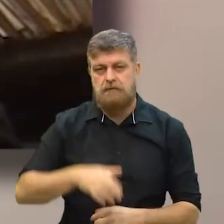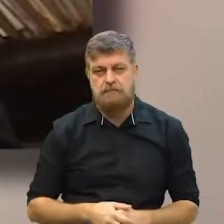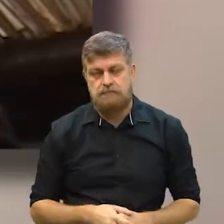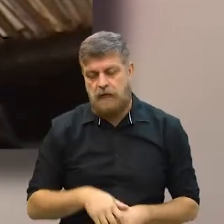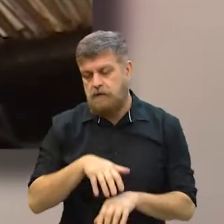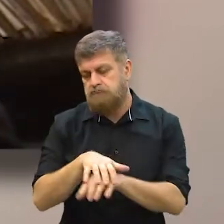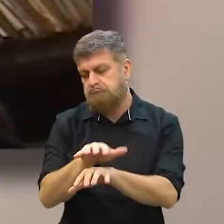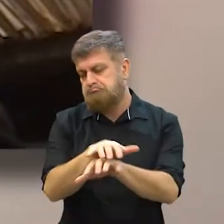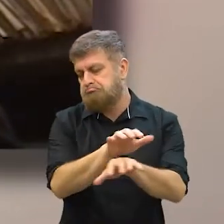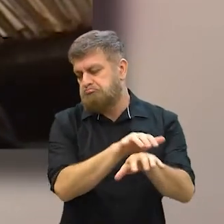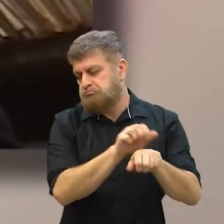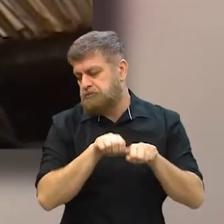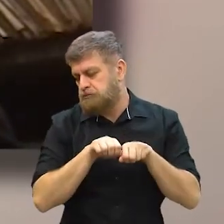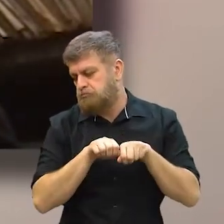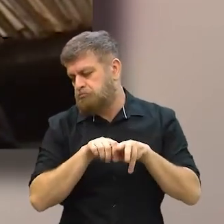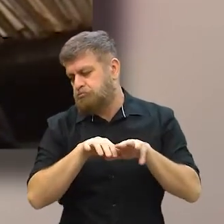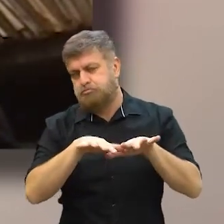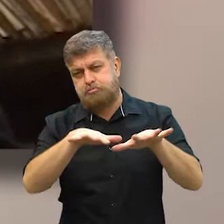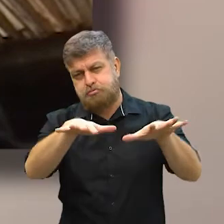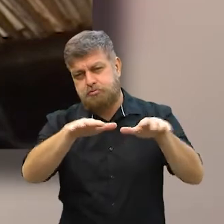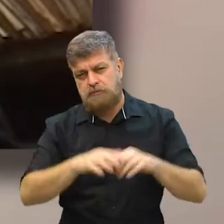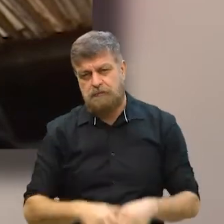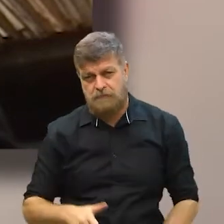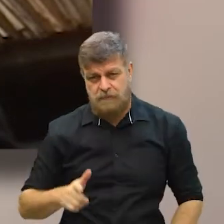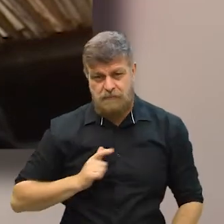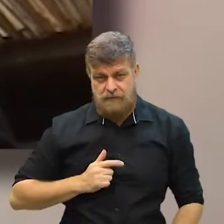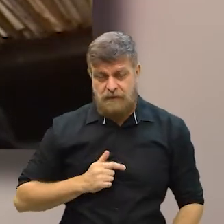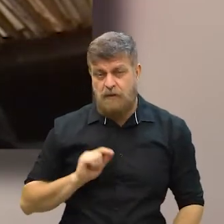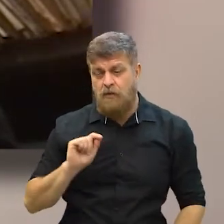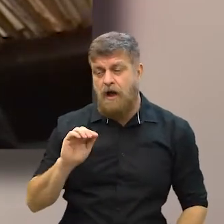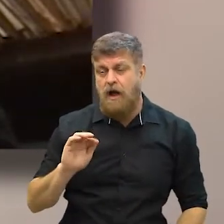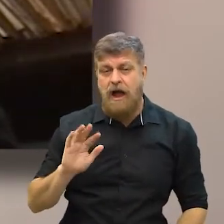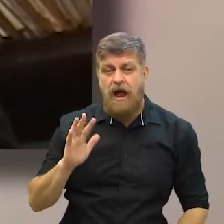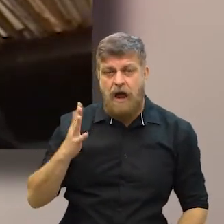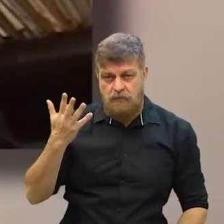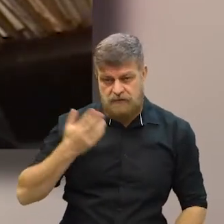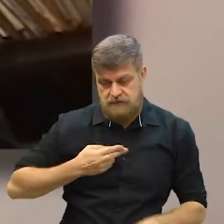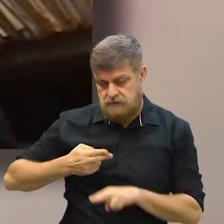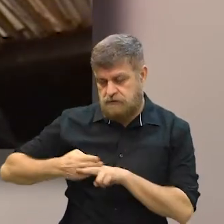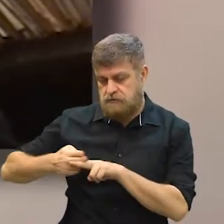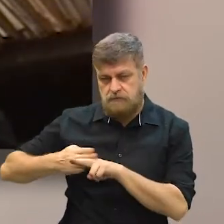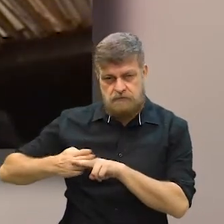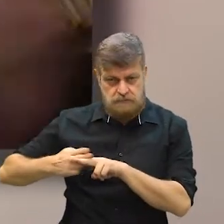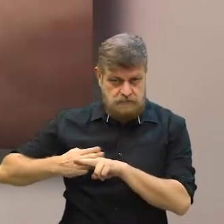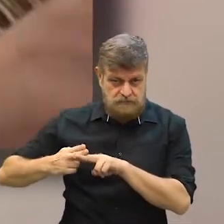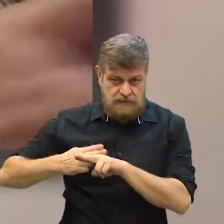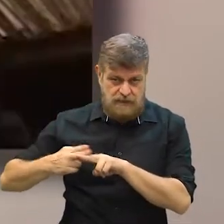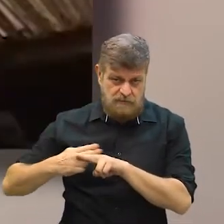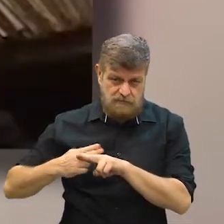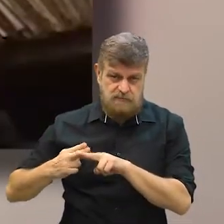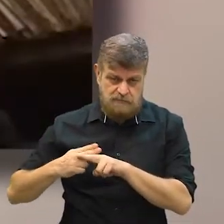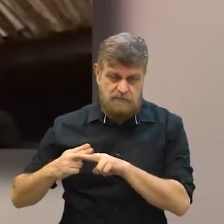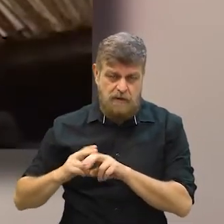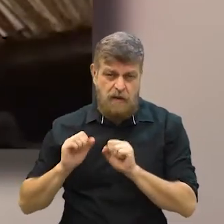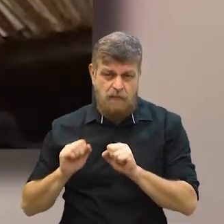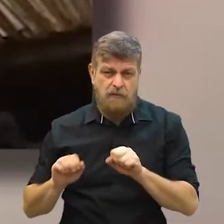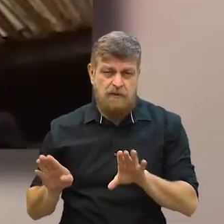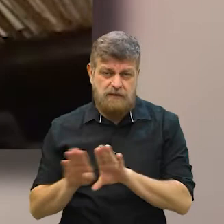E essa transmissão se dá, normalmente hoje, por via sexual, mas pode ser feita